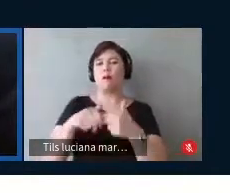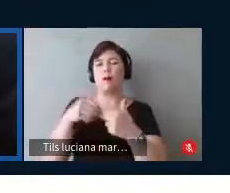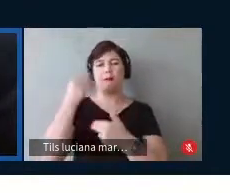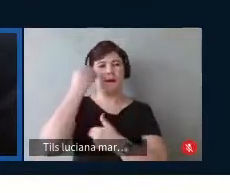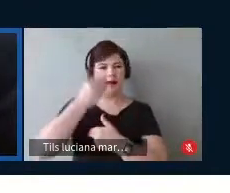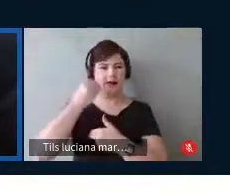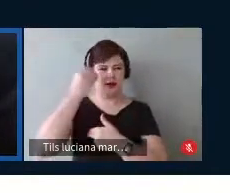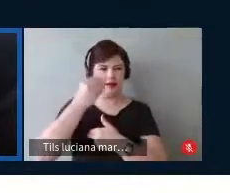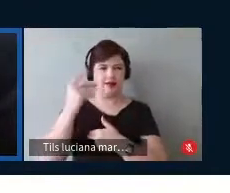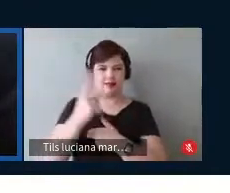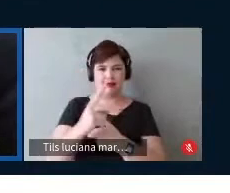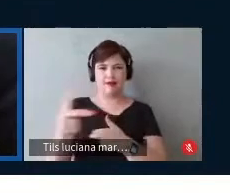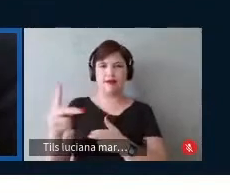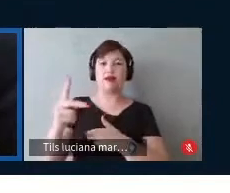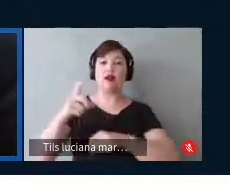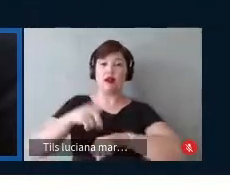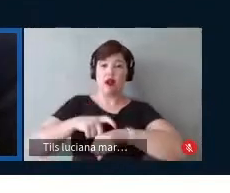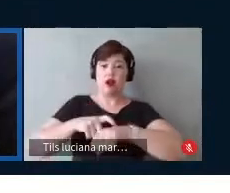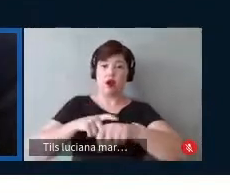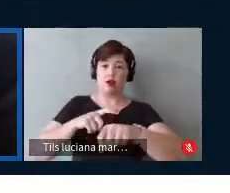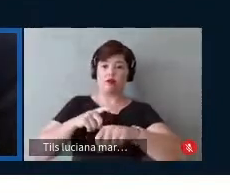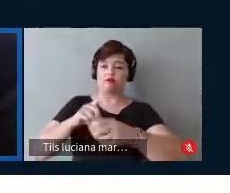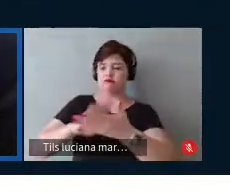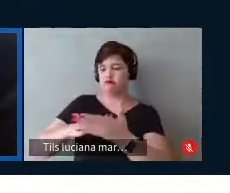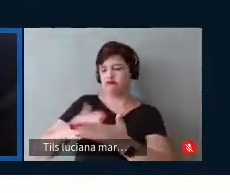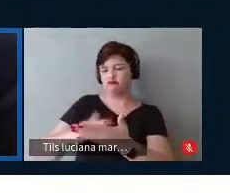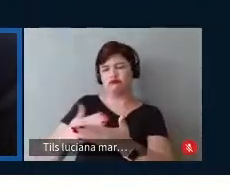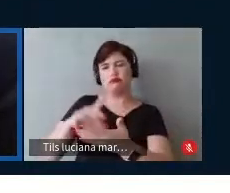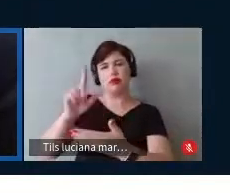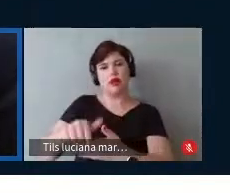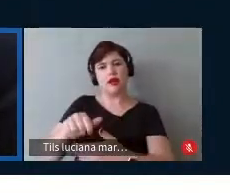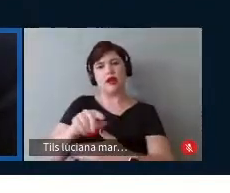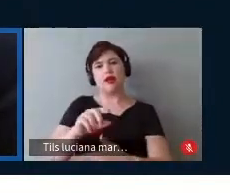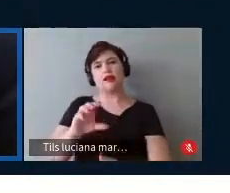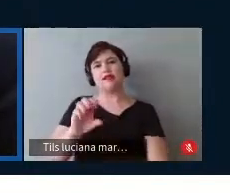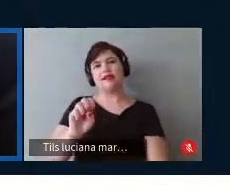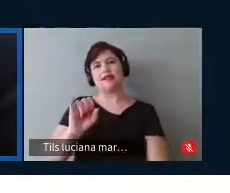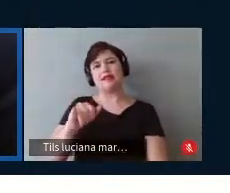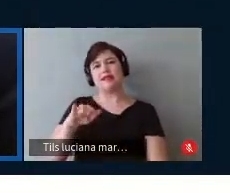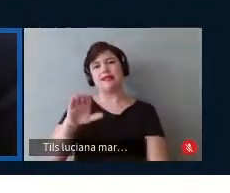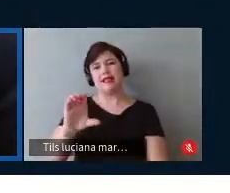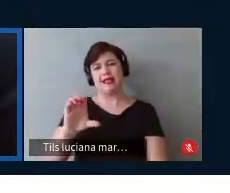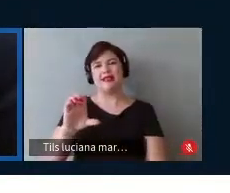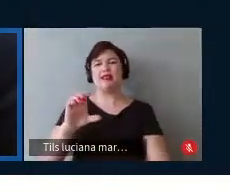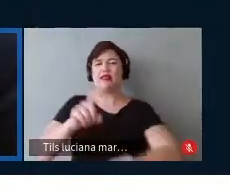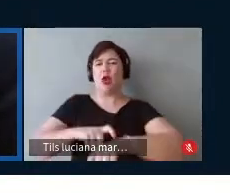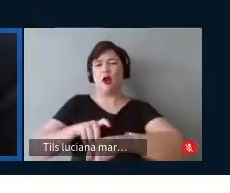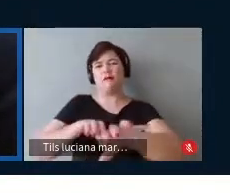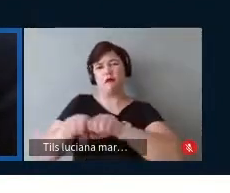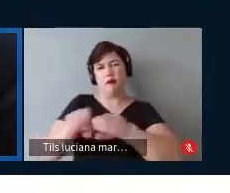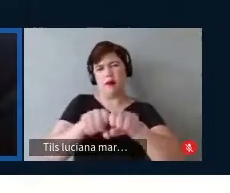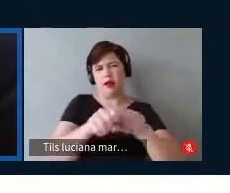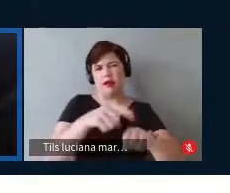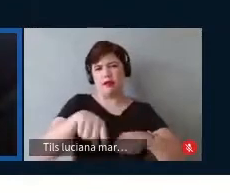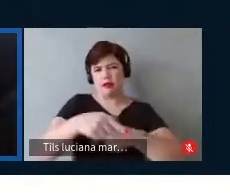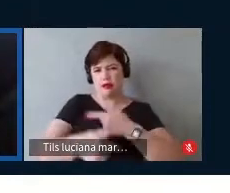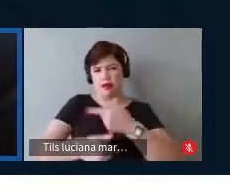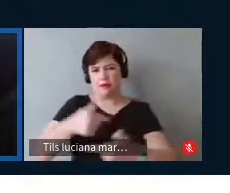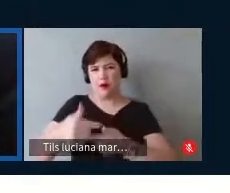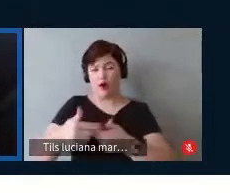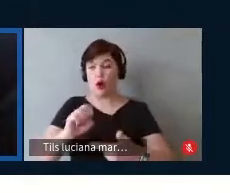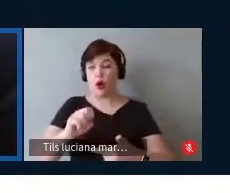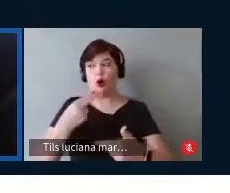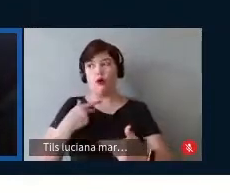experiência dele durante a sua atuação, que é o chamado sink ou swing, né? Ou se nada, você se